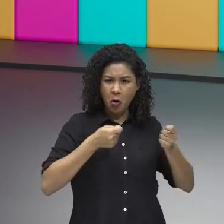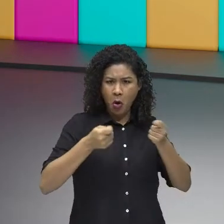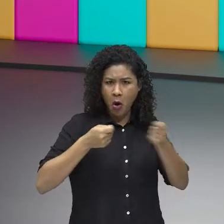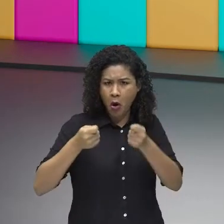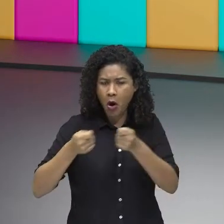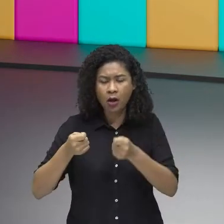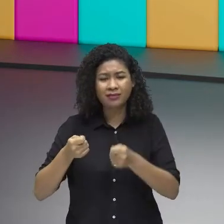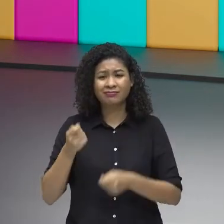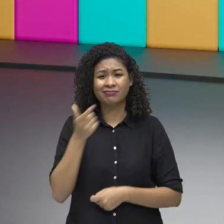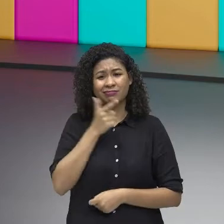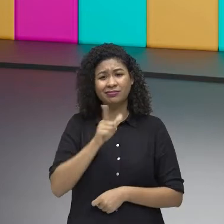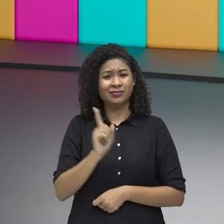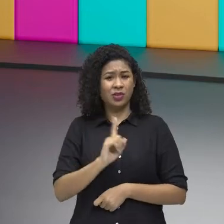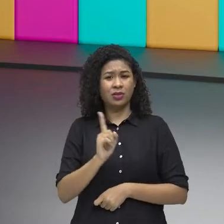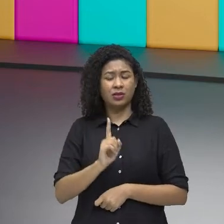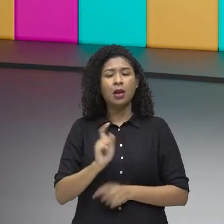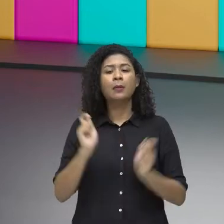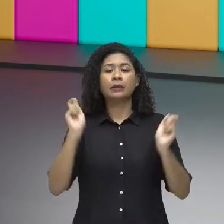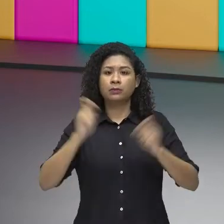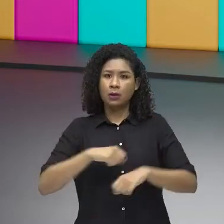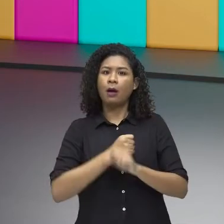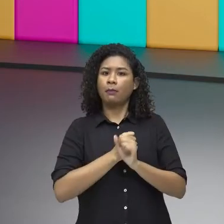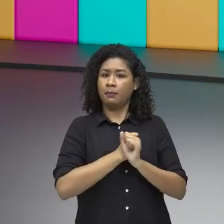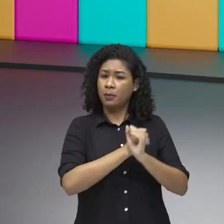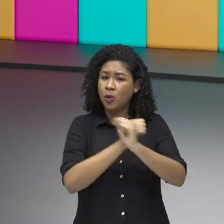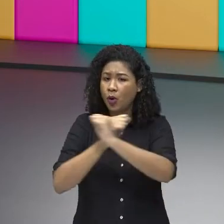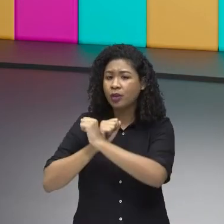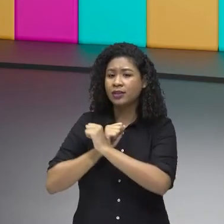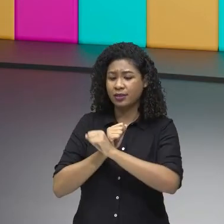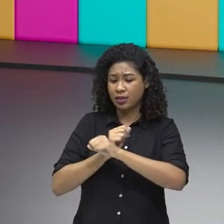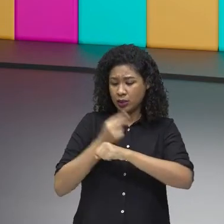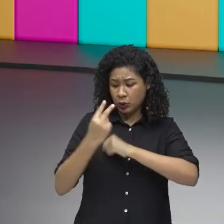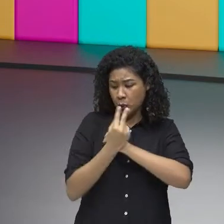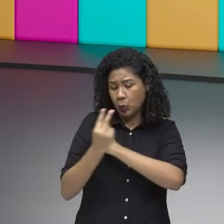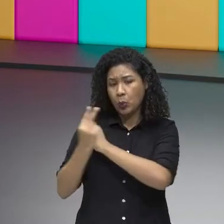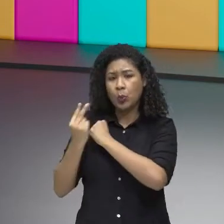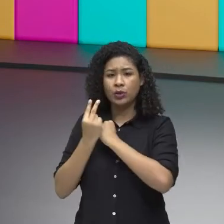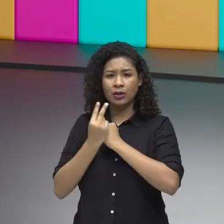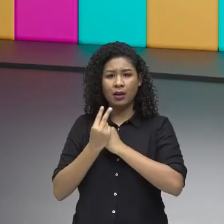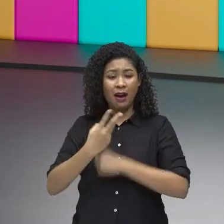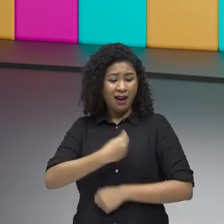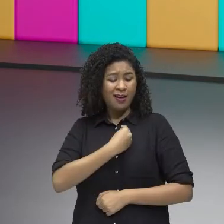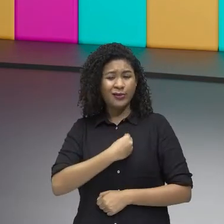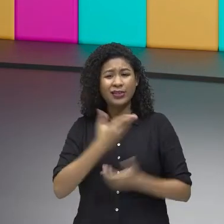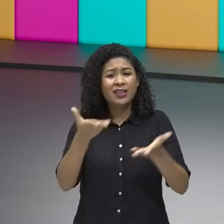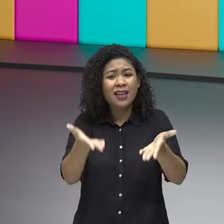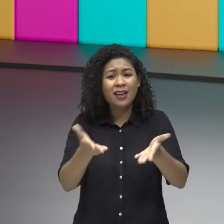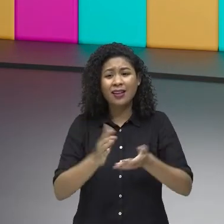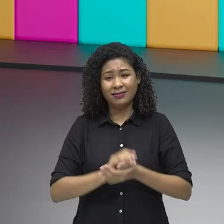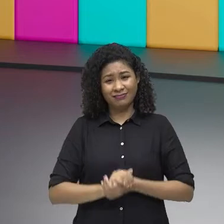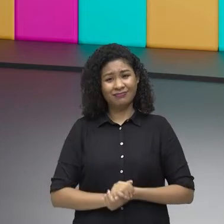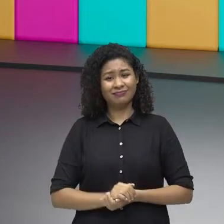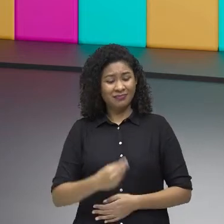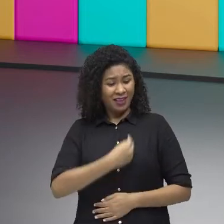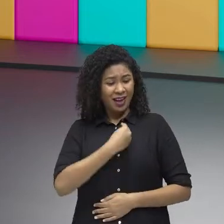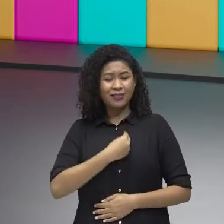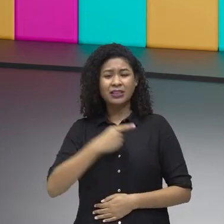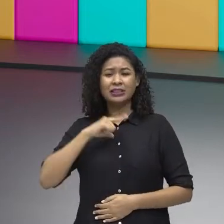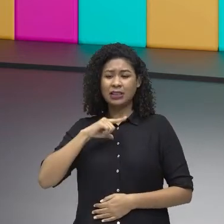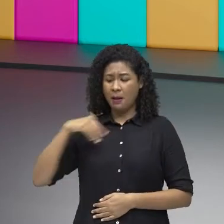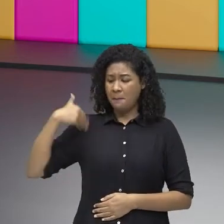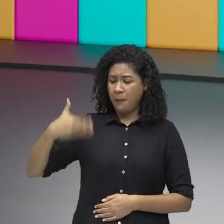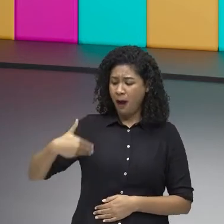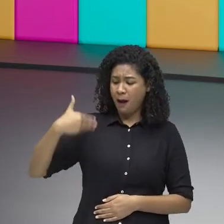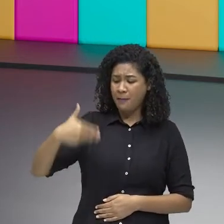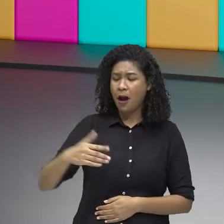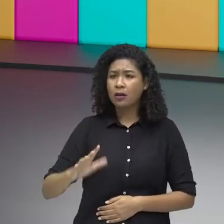tentar se proteger de várias formas, mas a vida é esse processo que acontece. Então, ao invés de